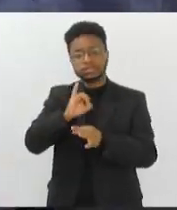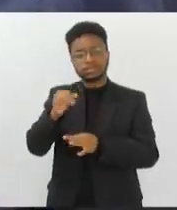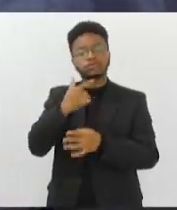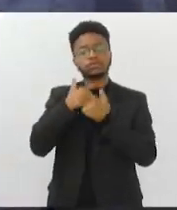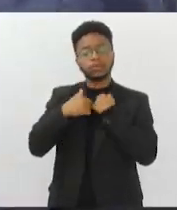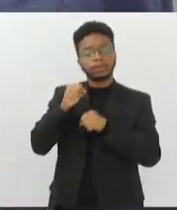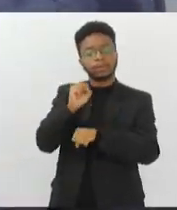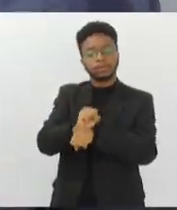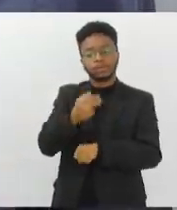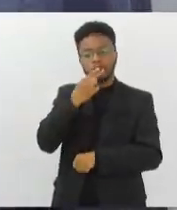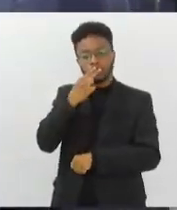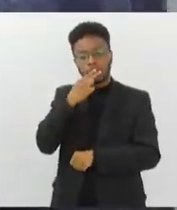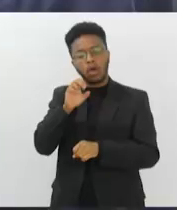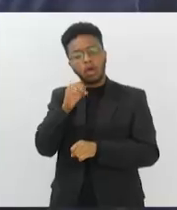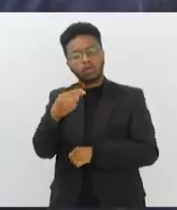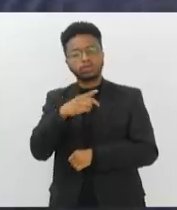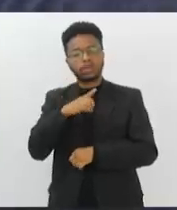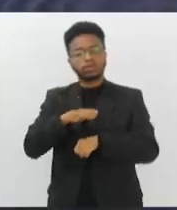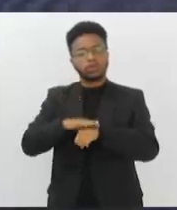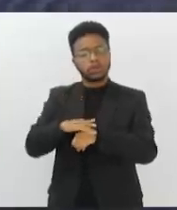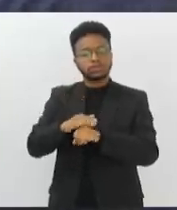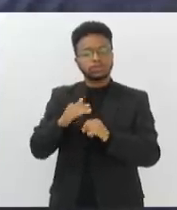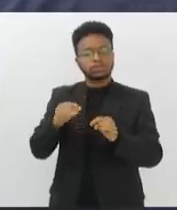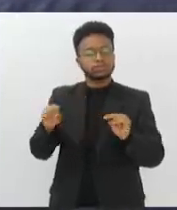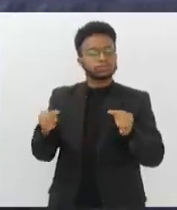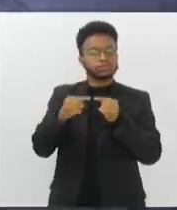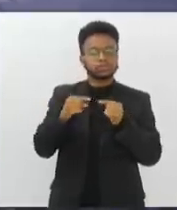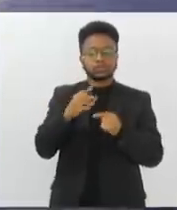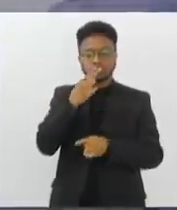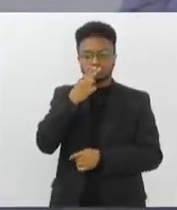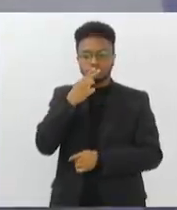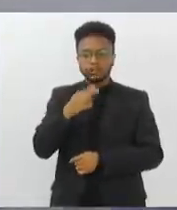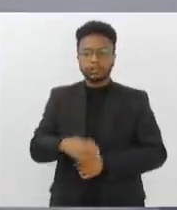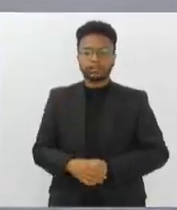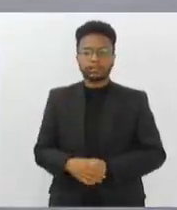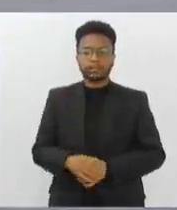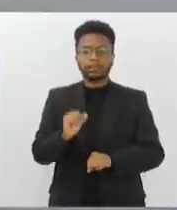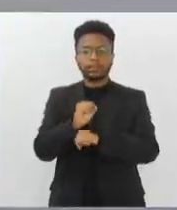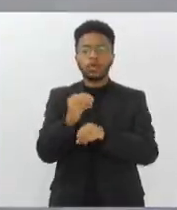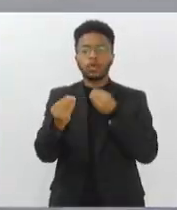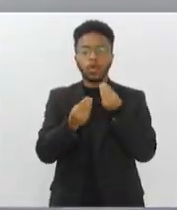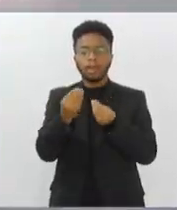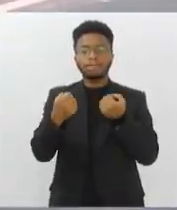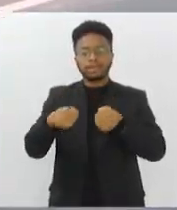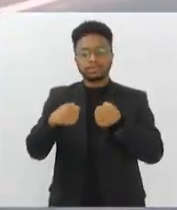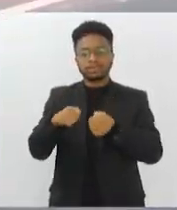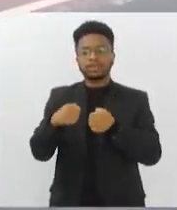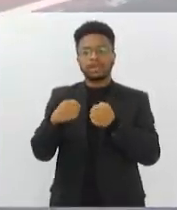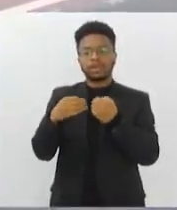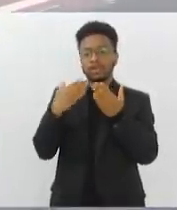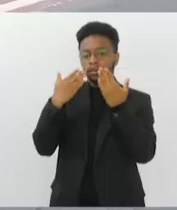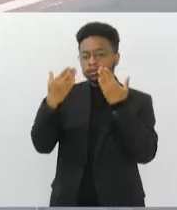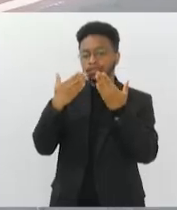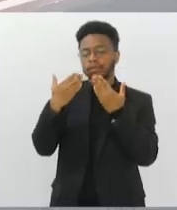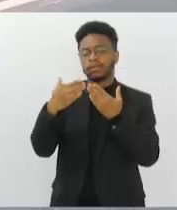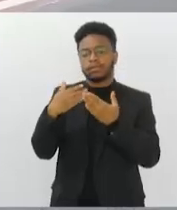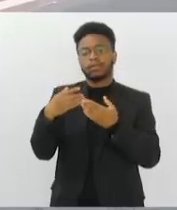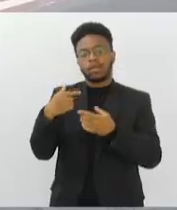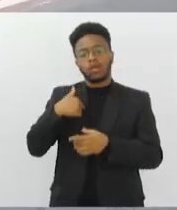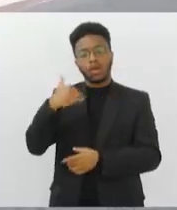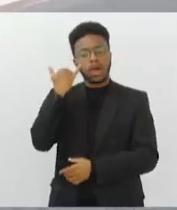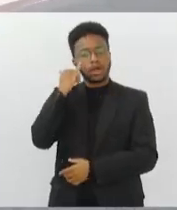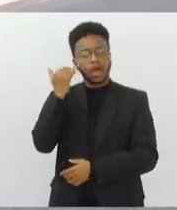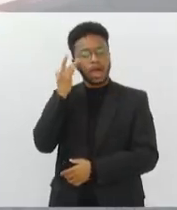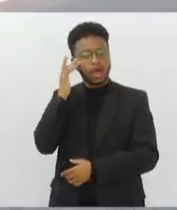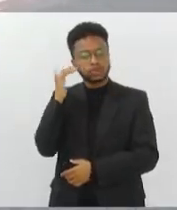tem alguma doença relacionada ao cigarro? Bom, parar de fumar, primeira coisa, terapia, eu acho que ajuda muitíssimo. Muitas pessoas, medicamentos que